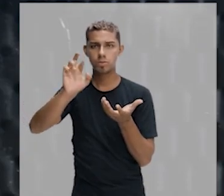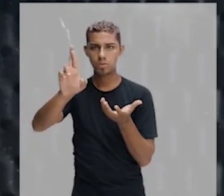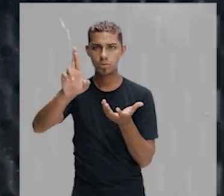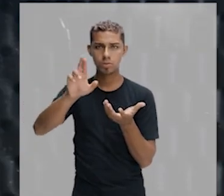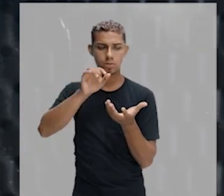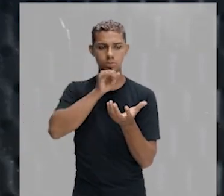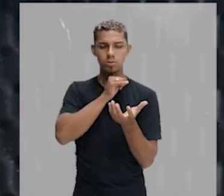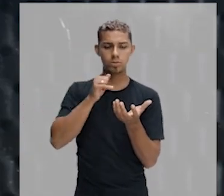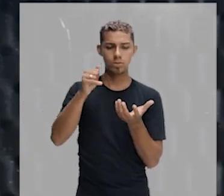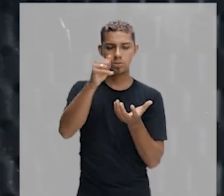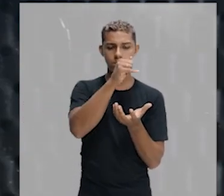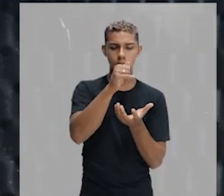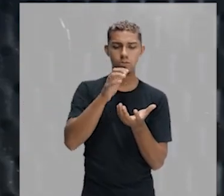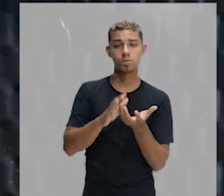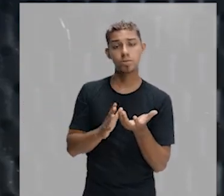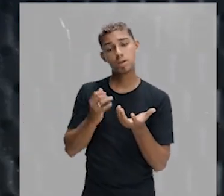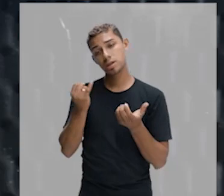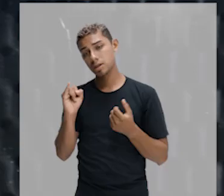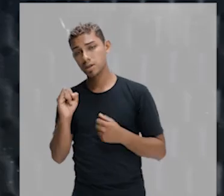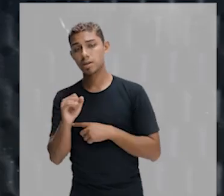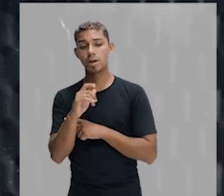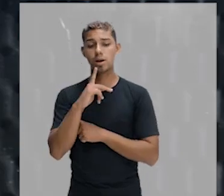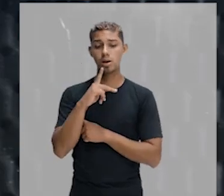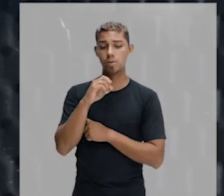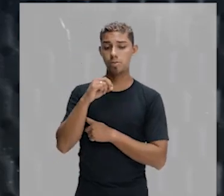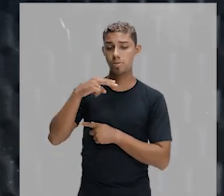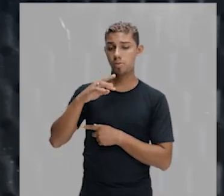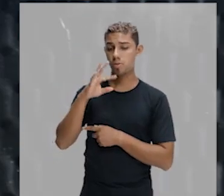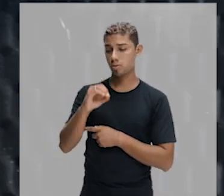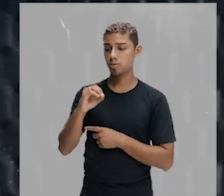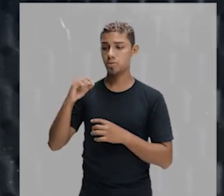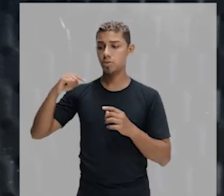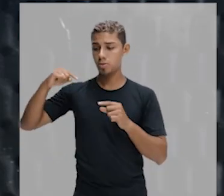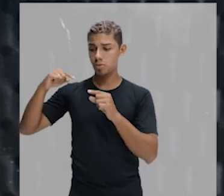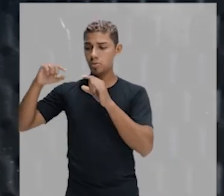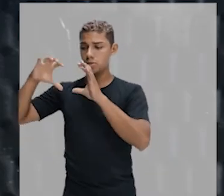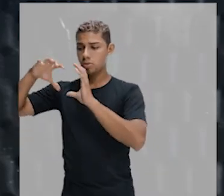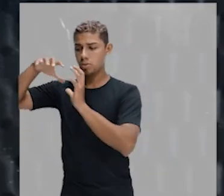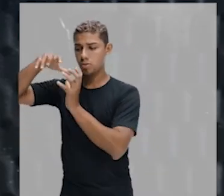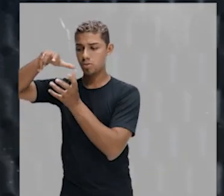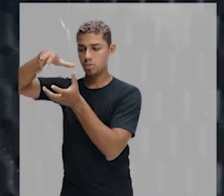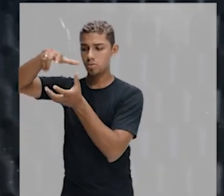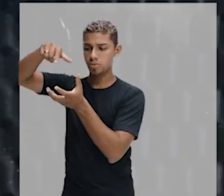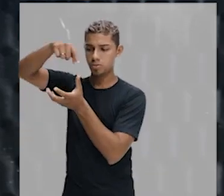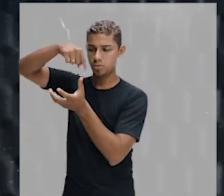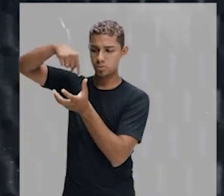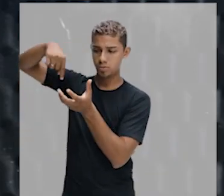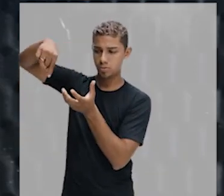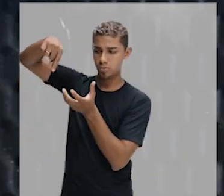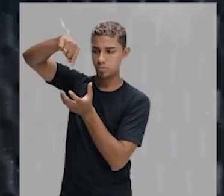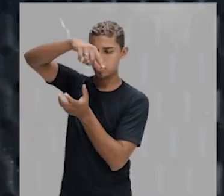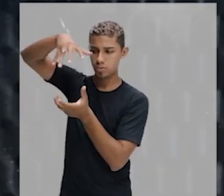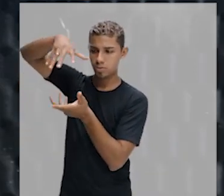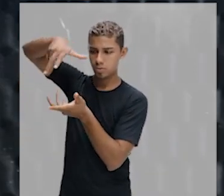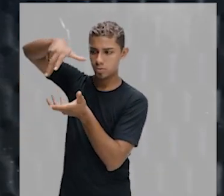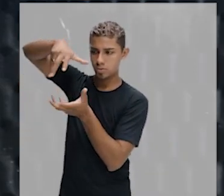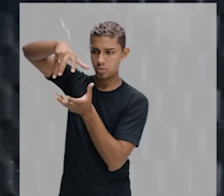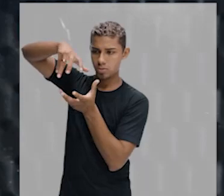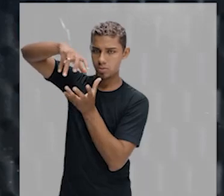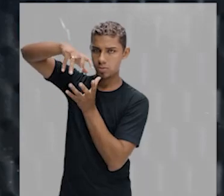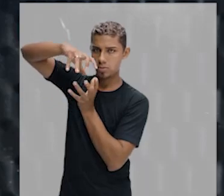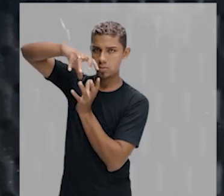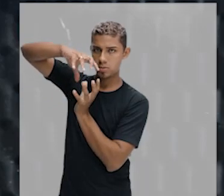quando está no polo, ele faz um movimento totalmente circular, ok? Então, por causa dessa